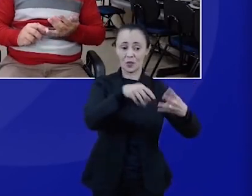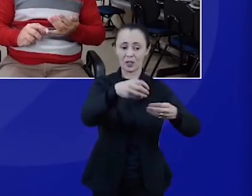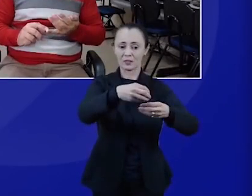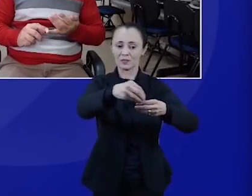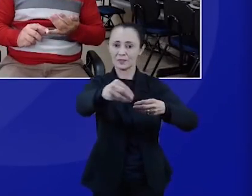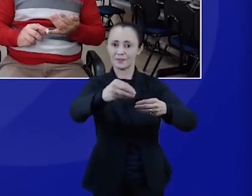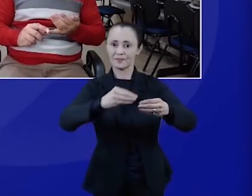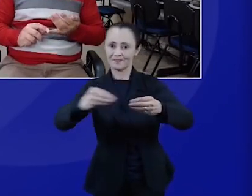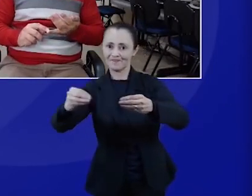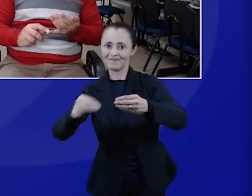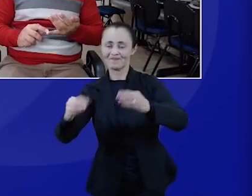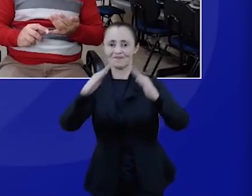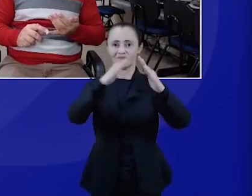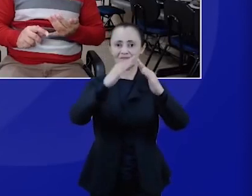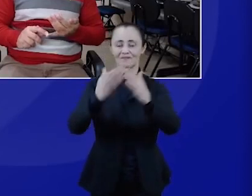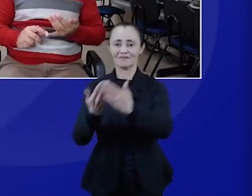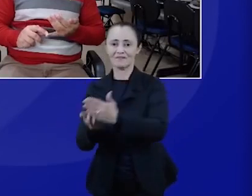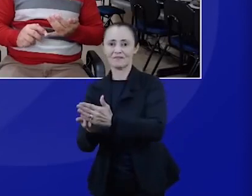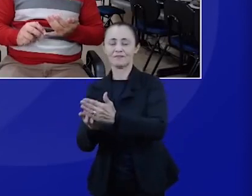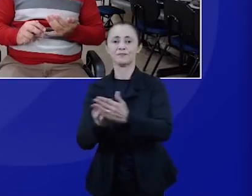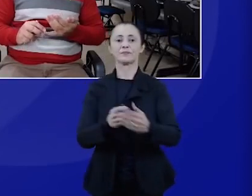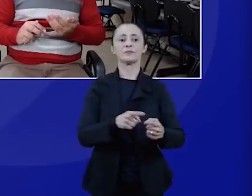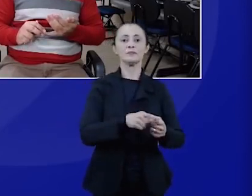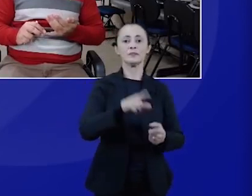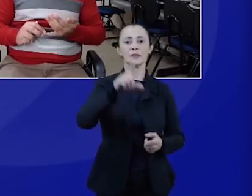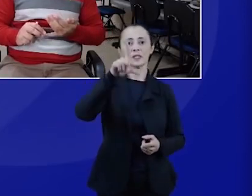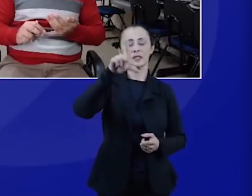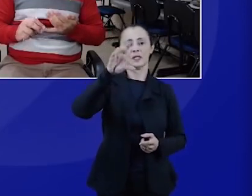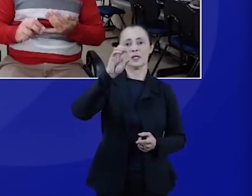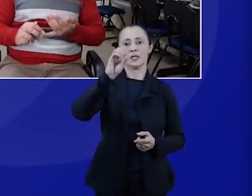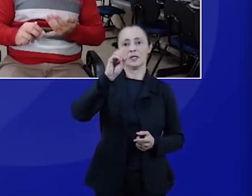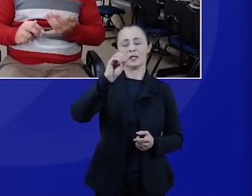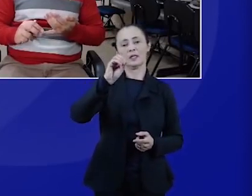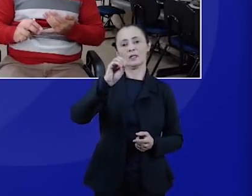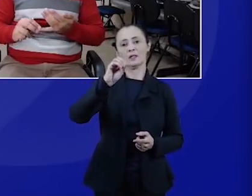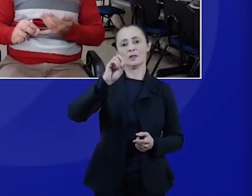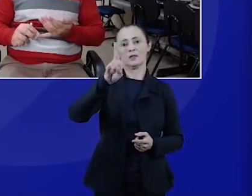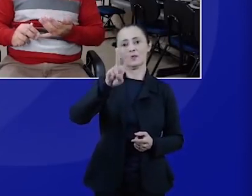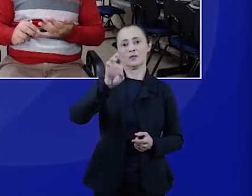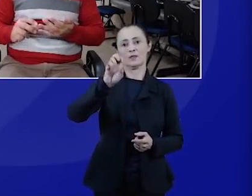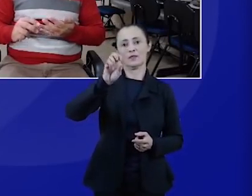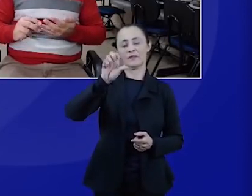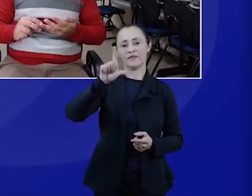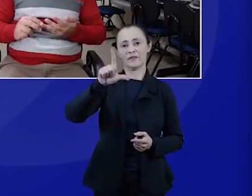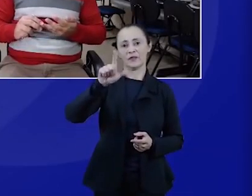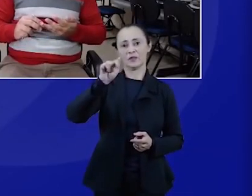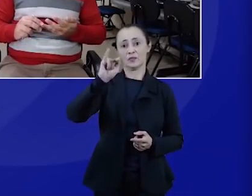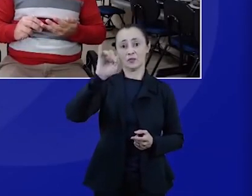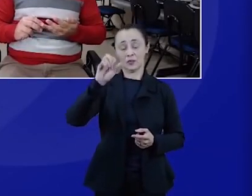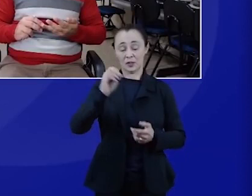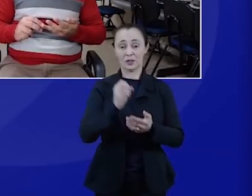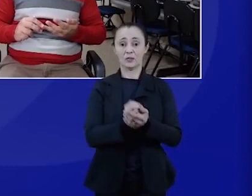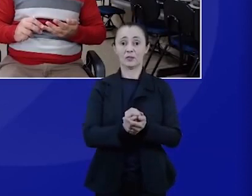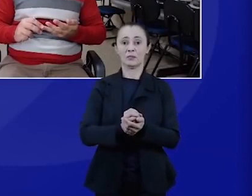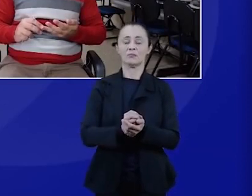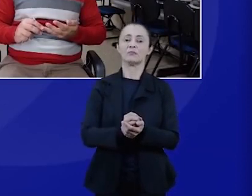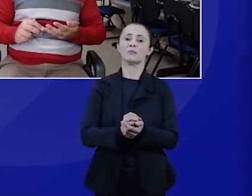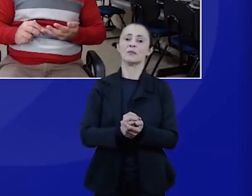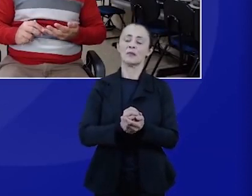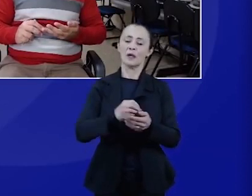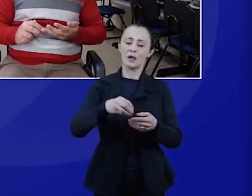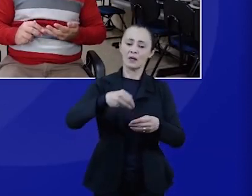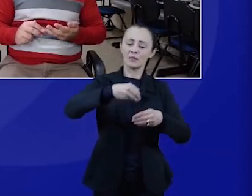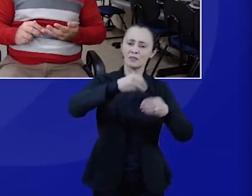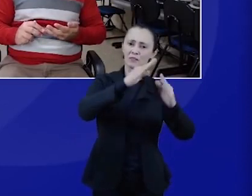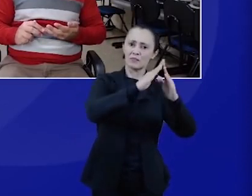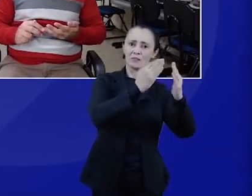a extensão da Escola Levo Egildo, que é a Jacinto Matias Freire, as extensões da Escola